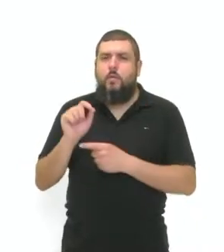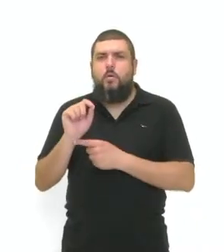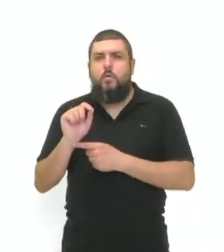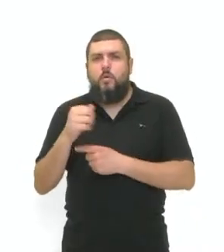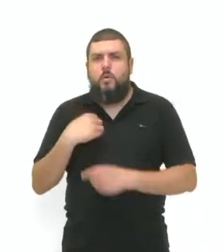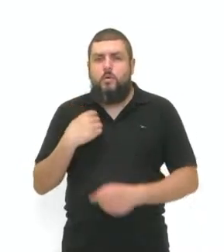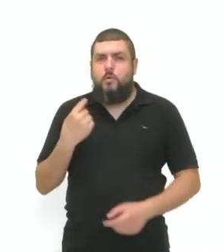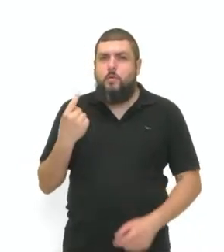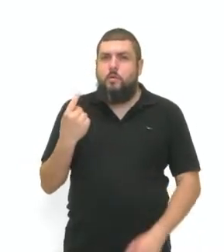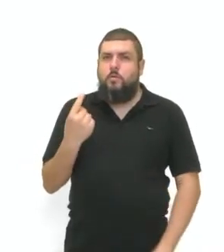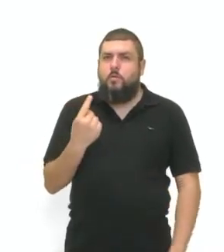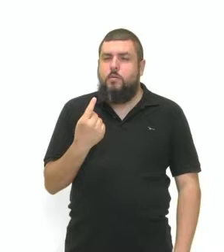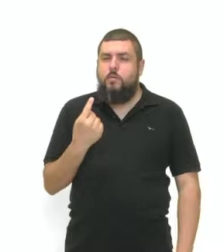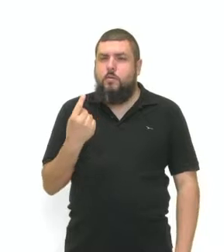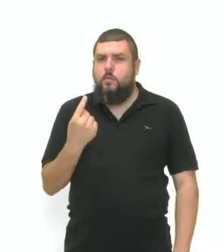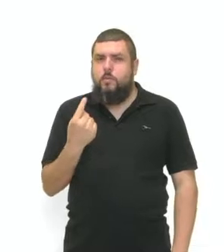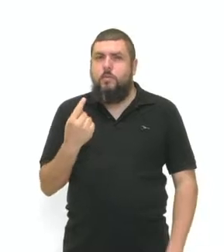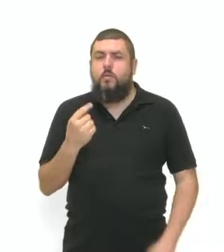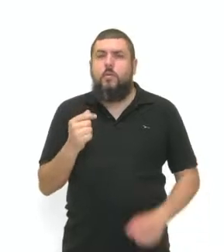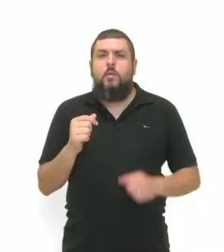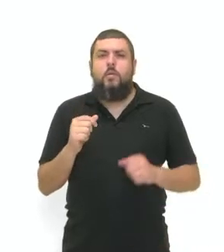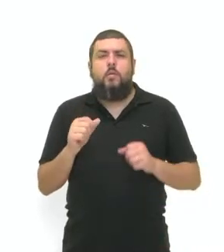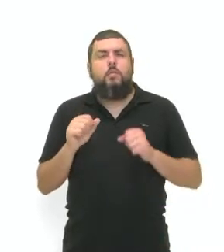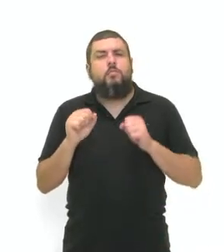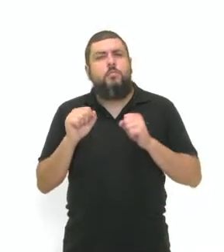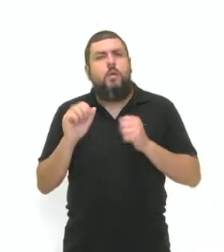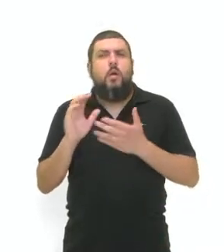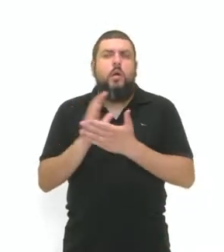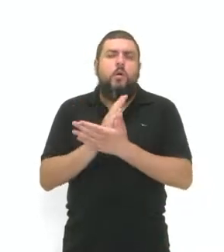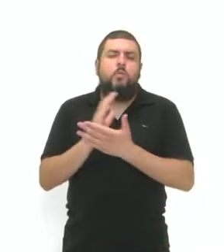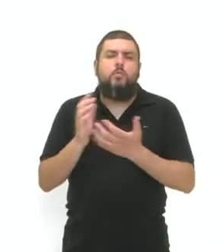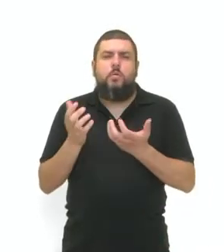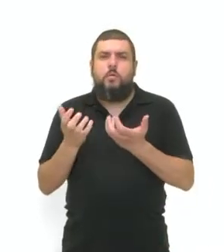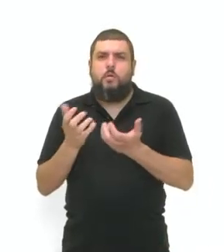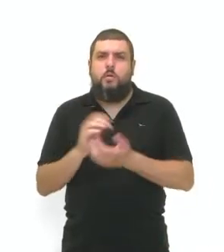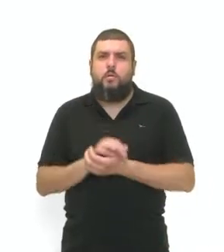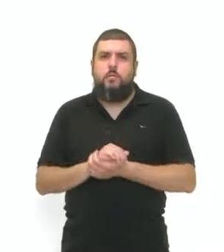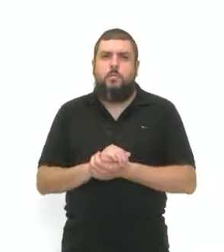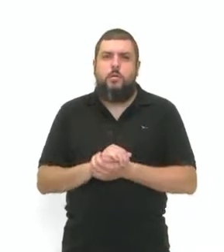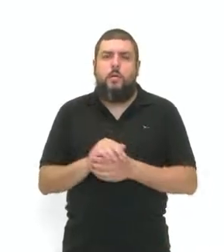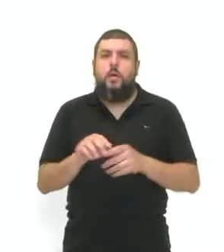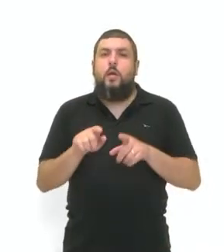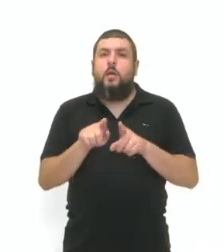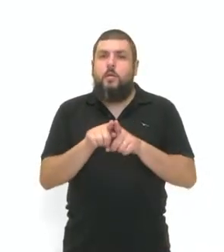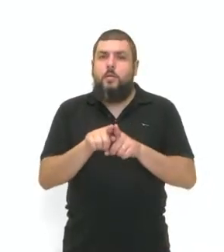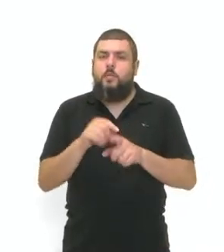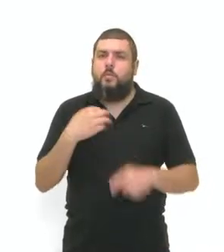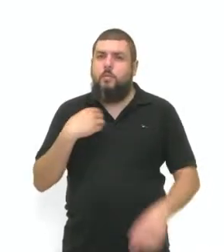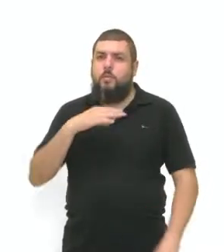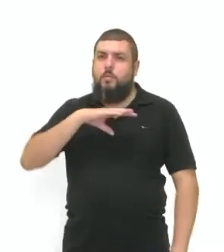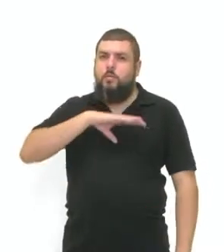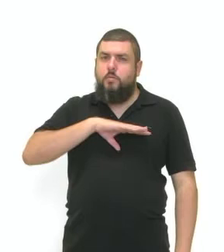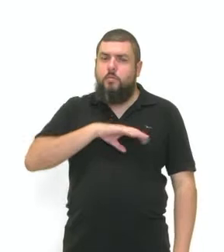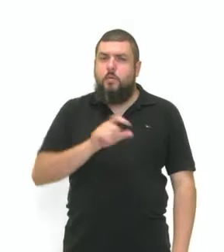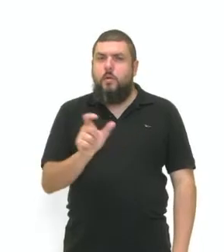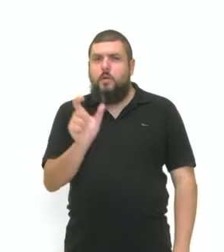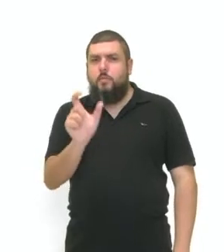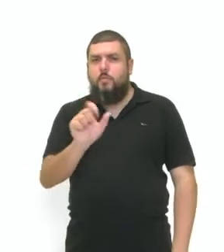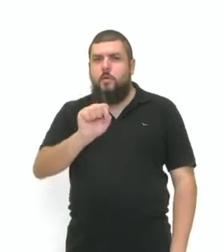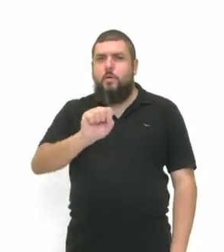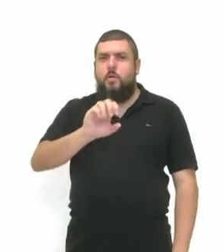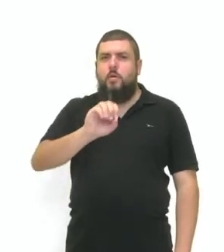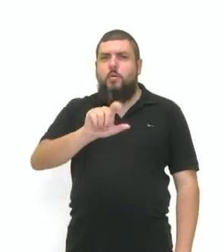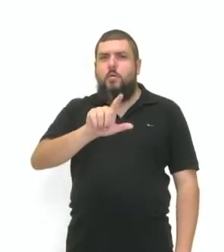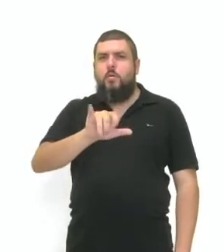peso. Pode ser desejável, até existe em português o termo solitude, mas como